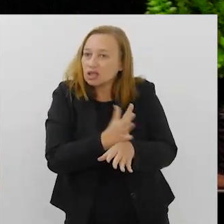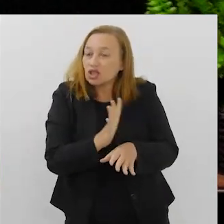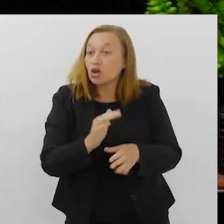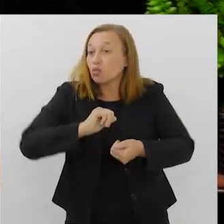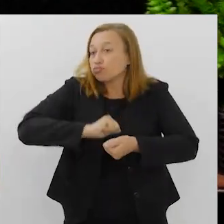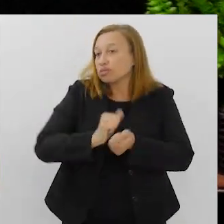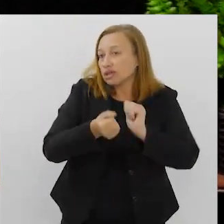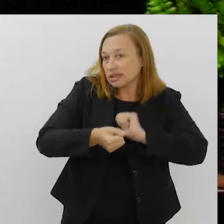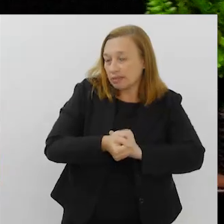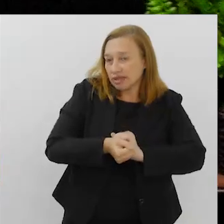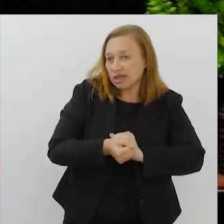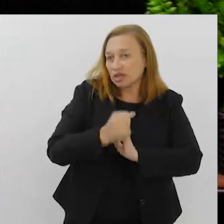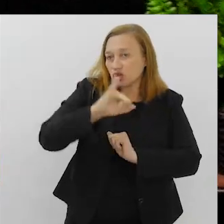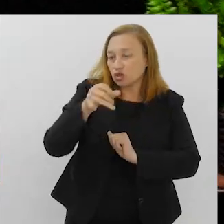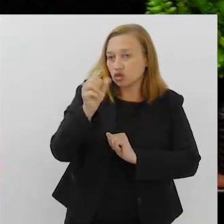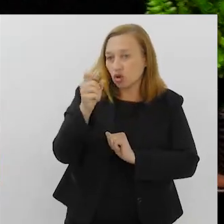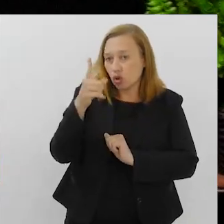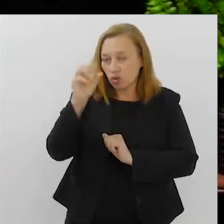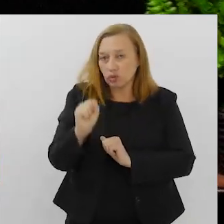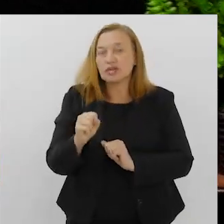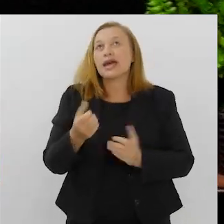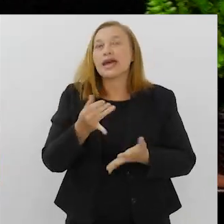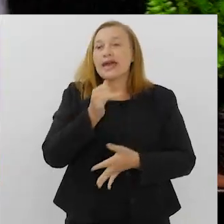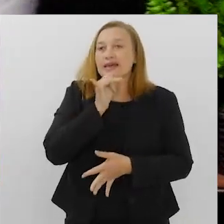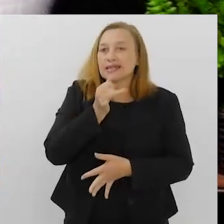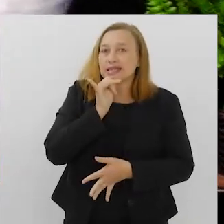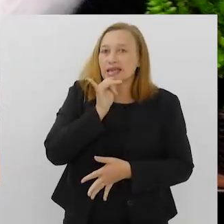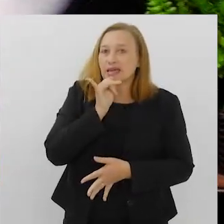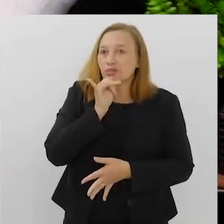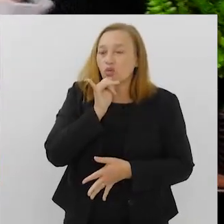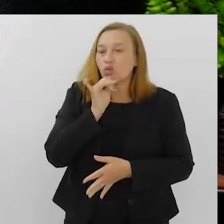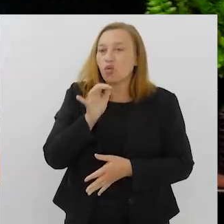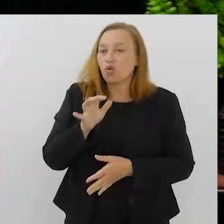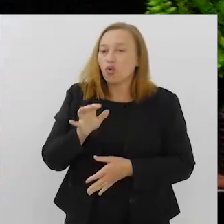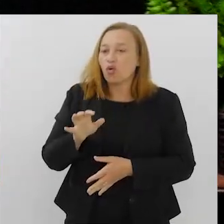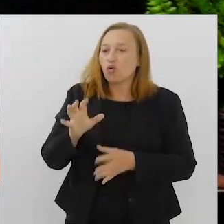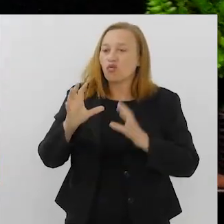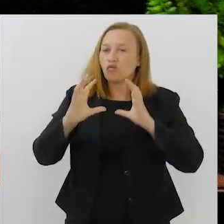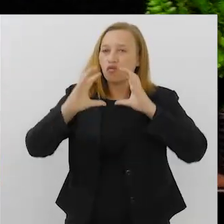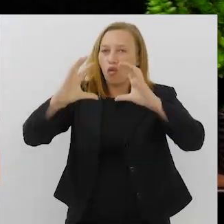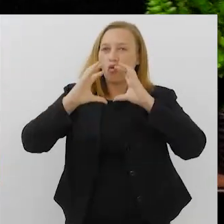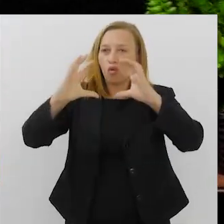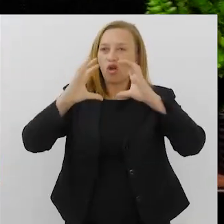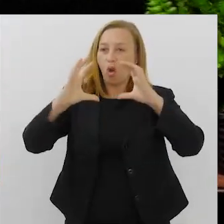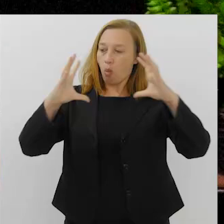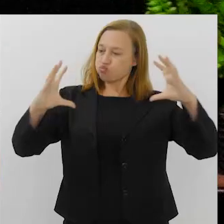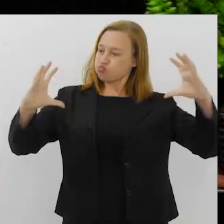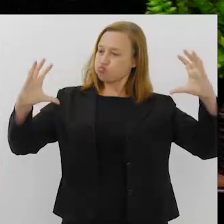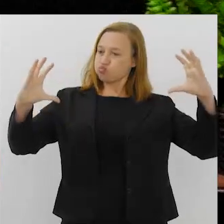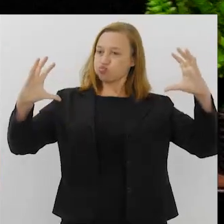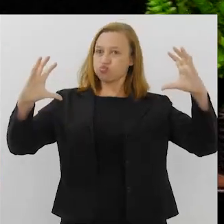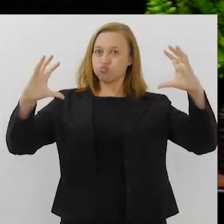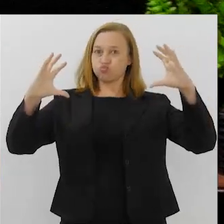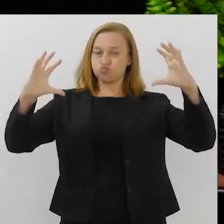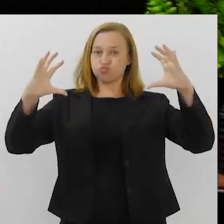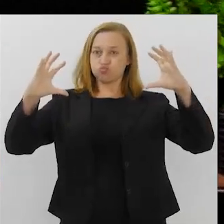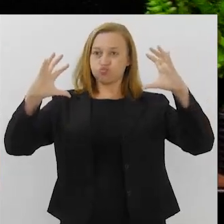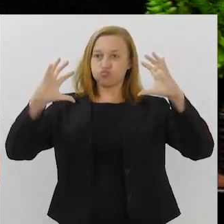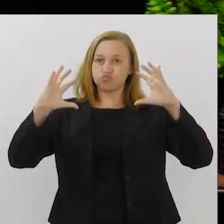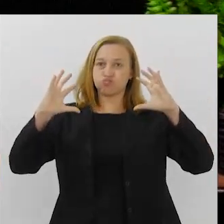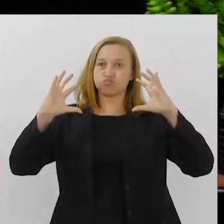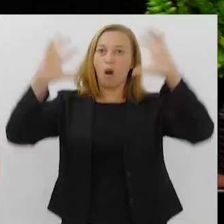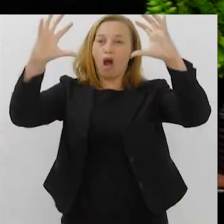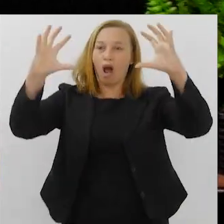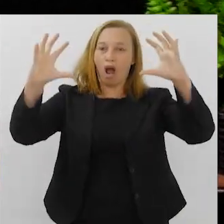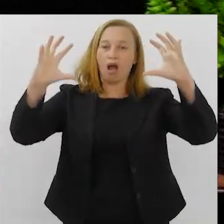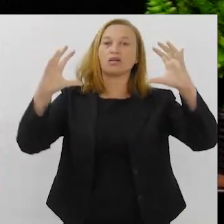jogos adaptados. Então, por exemplo, o vôlei é um vôleibolão, que é uma bola maior. O profissional,